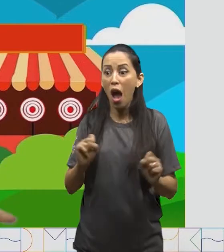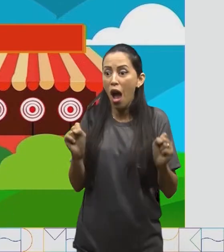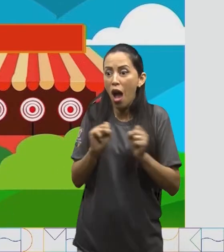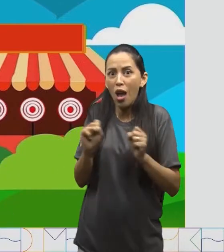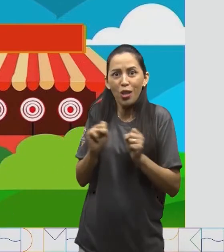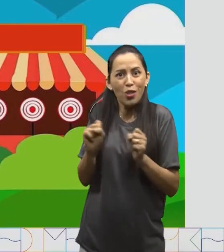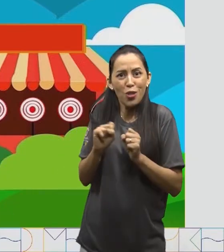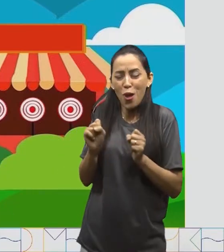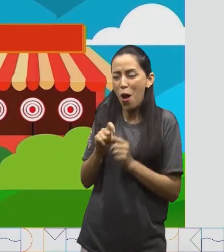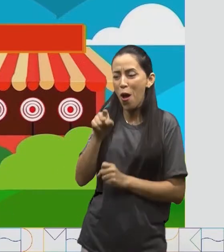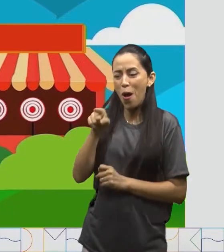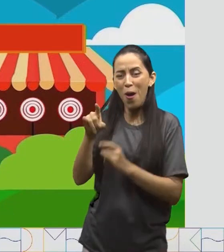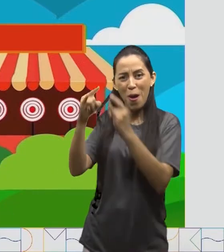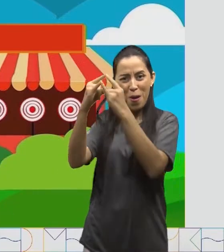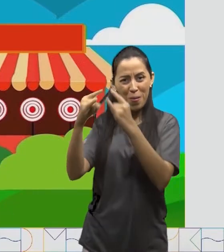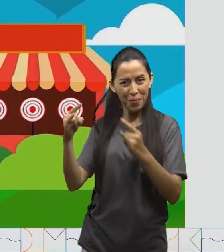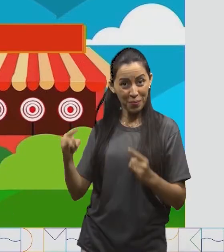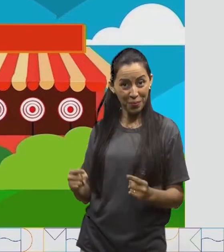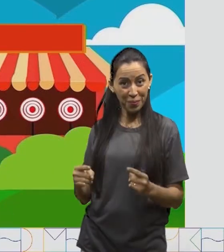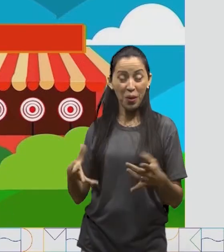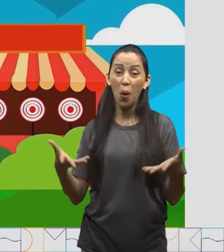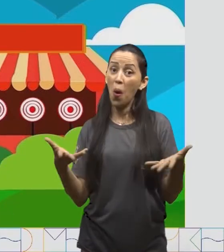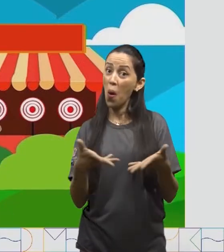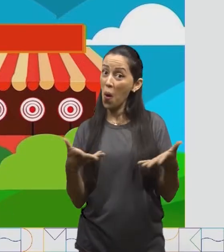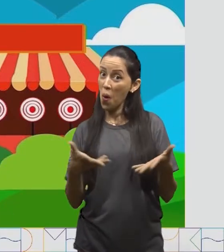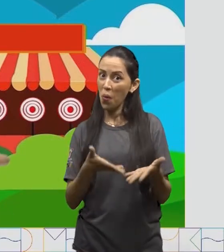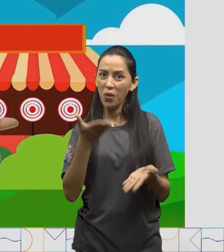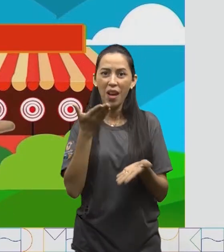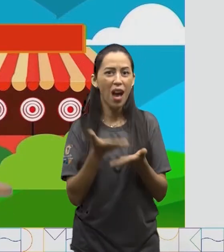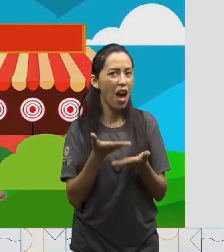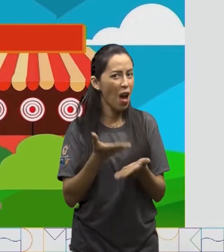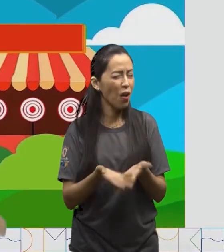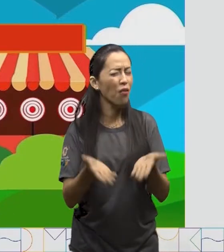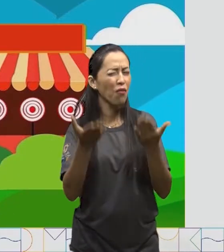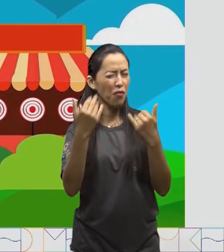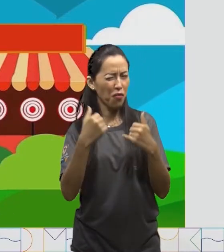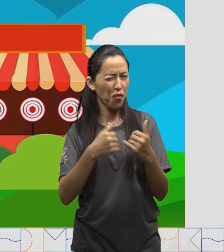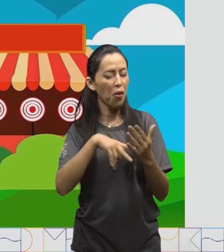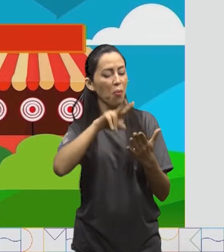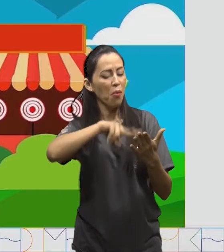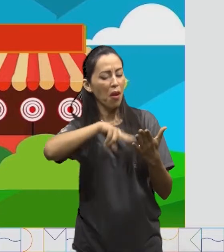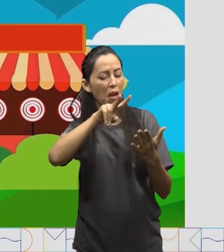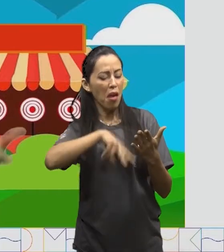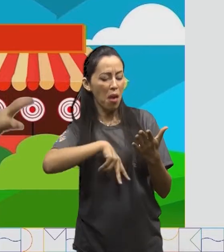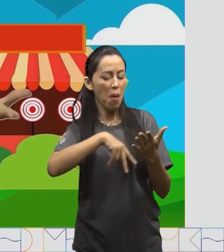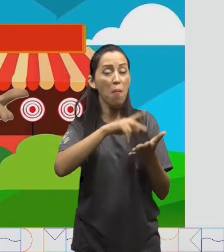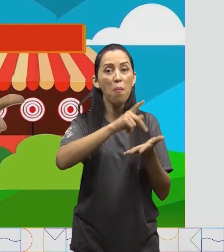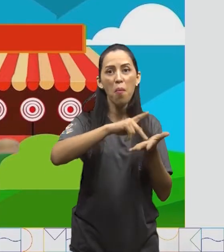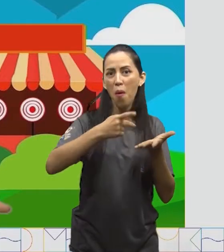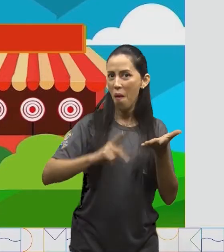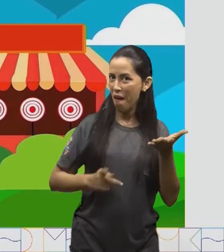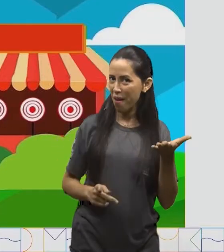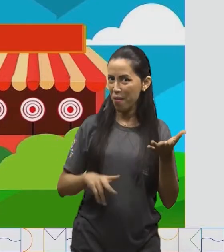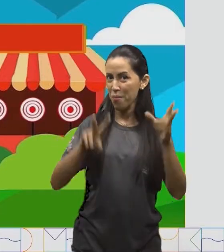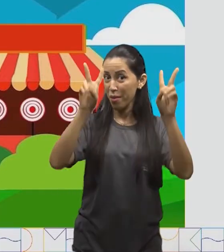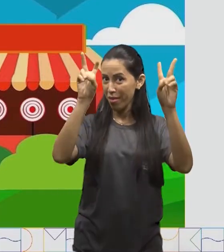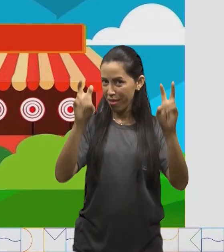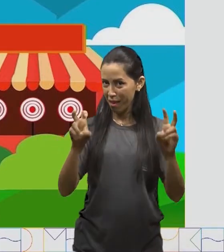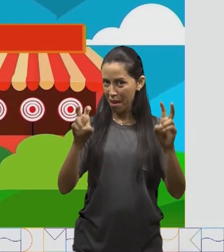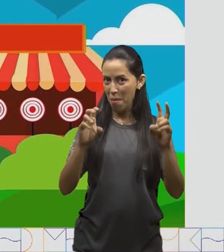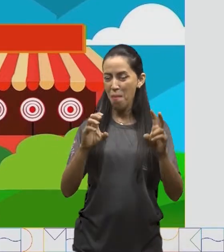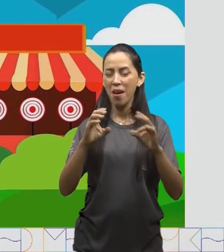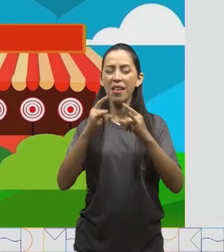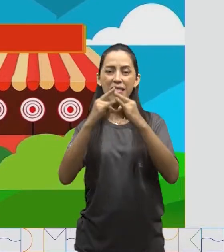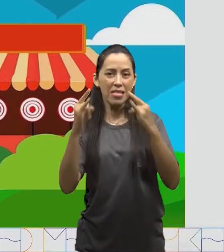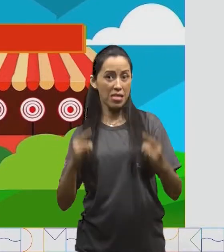pela magia circense. Em nossa aula, leremos poemas com o tema circo. Mas antes de irmos para